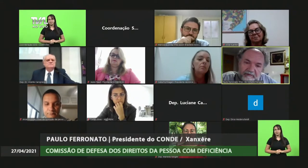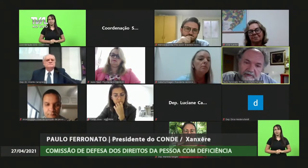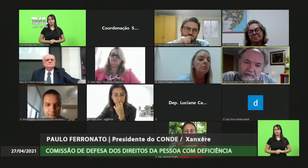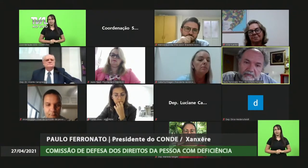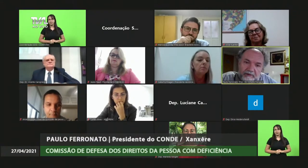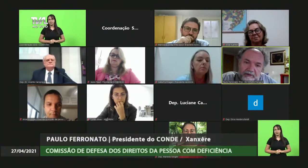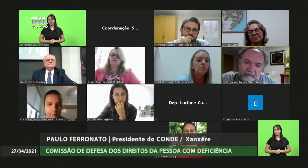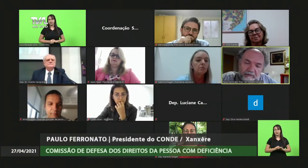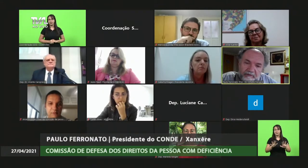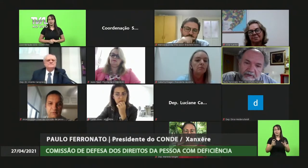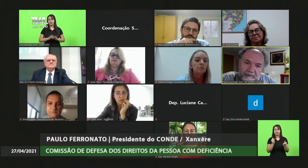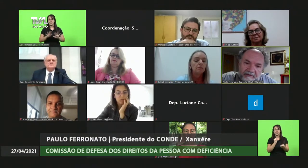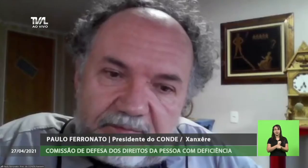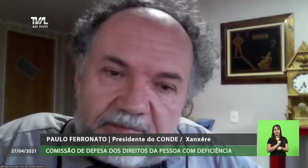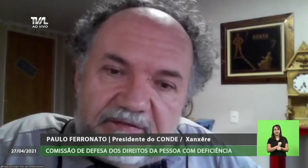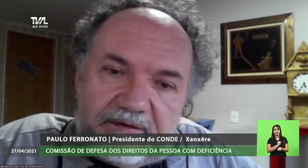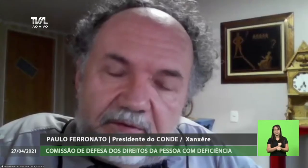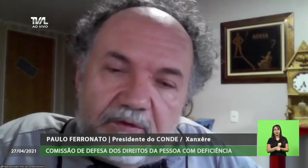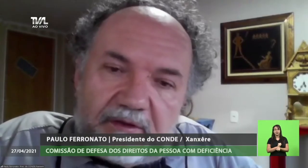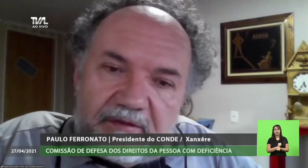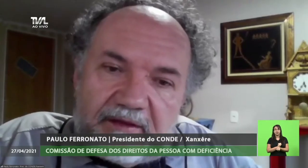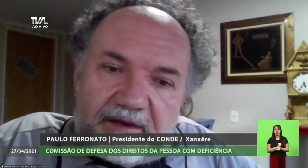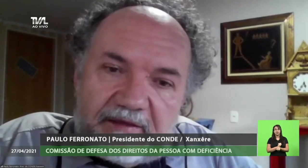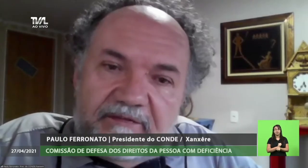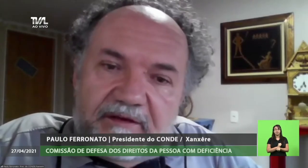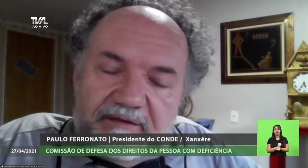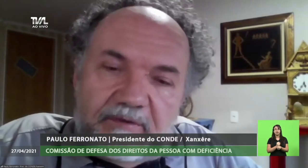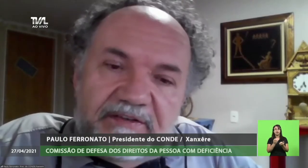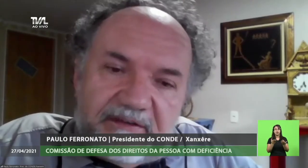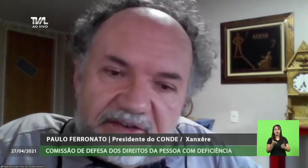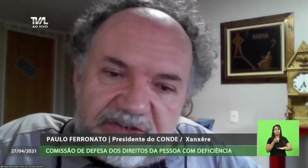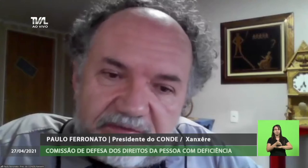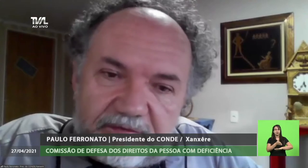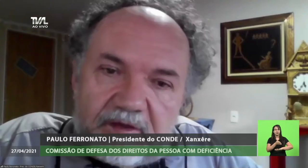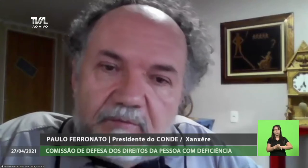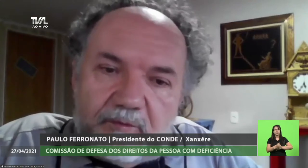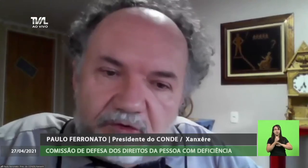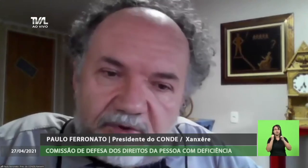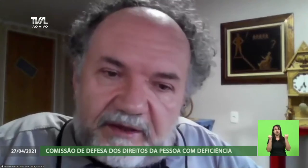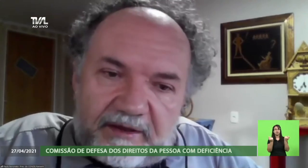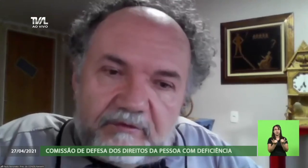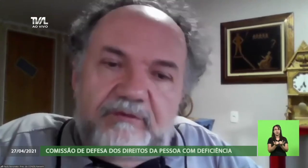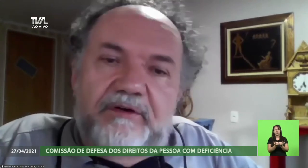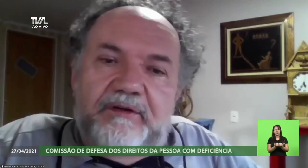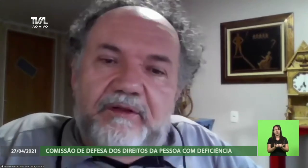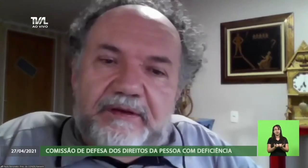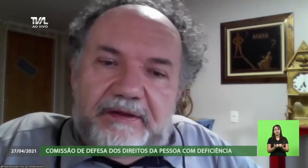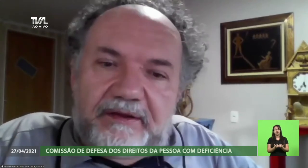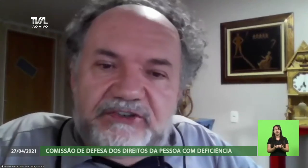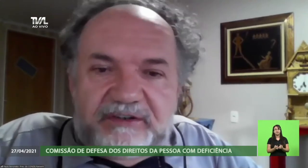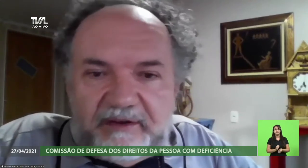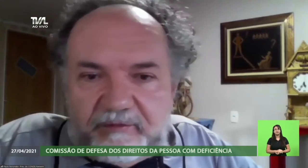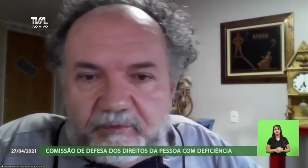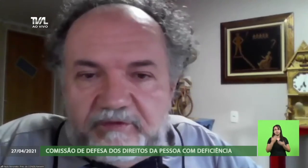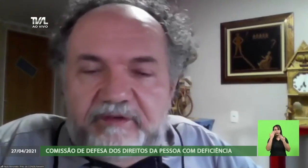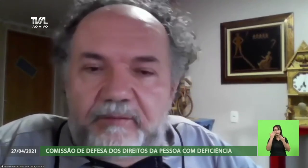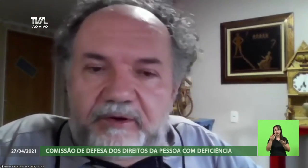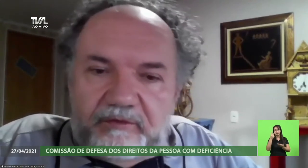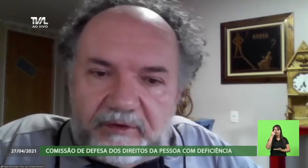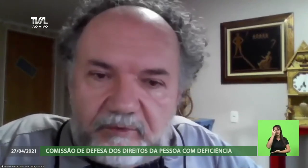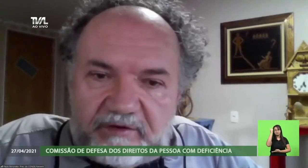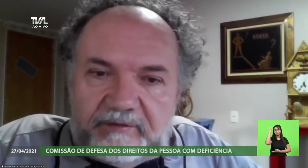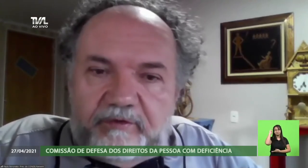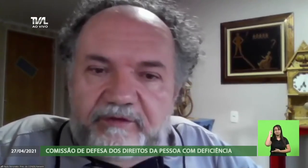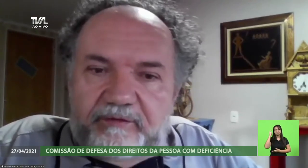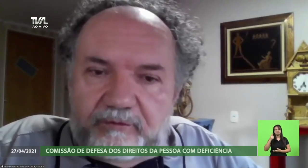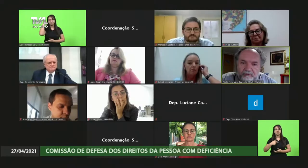essa situação em termos da participação da Alesc e da Assembleia Legislativa. Eu muito obrigado, doutor, e a gente está à disposição